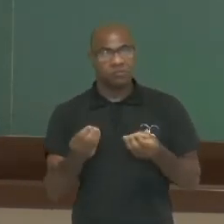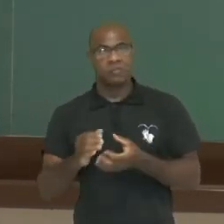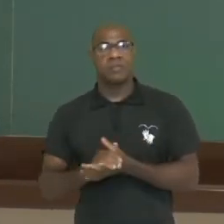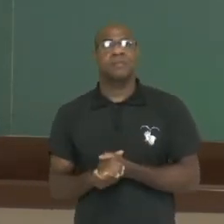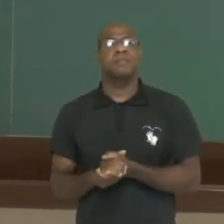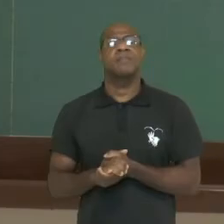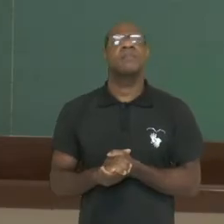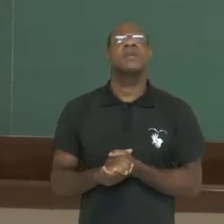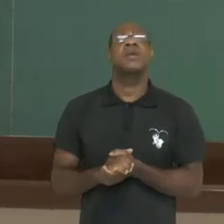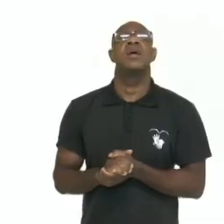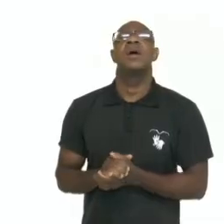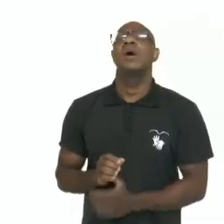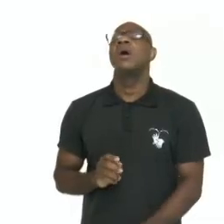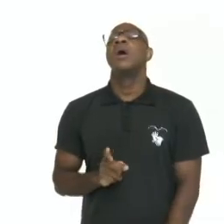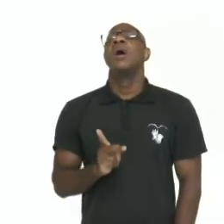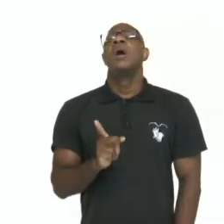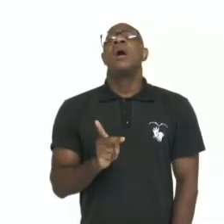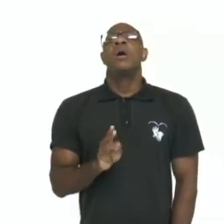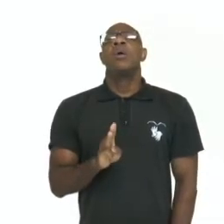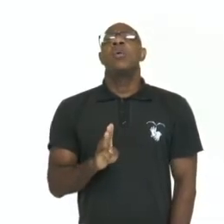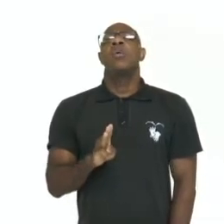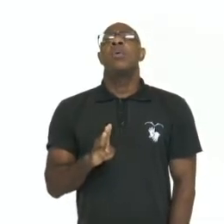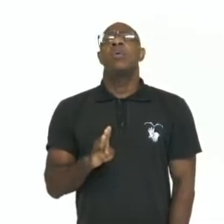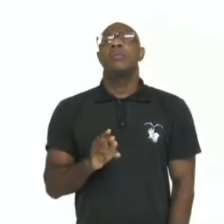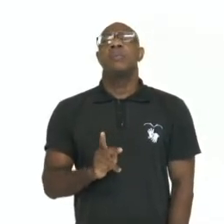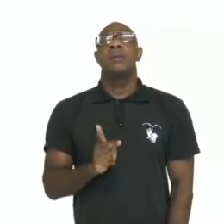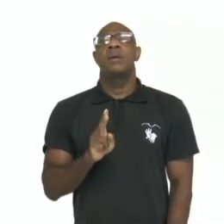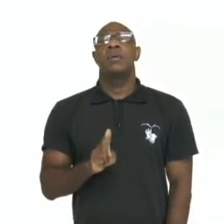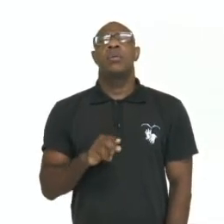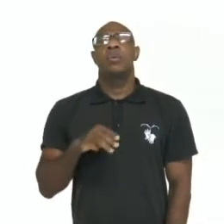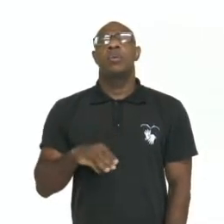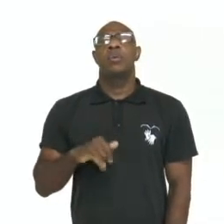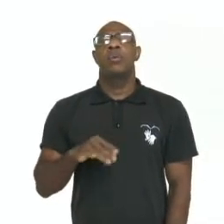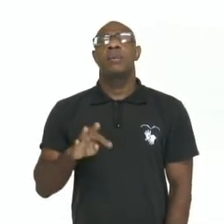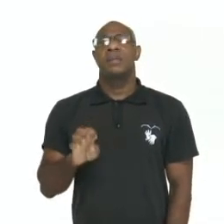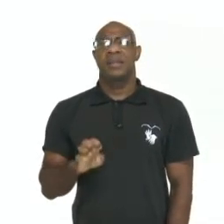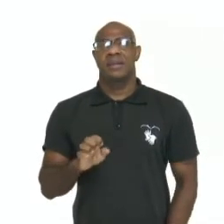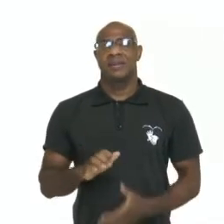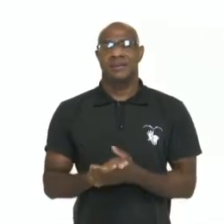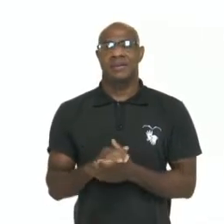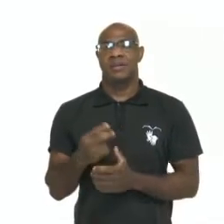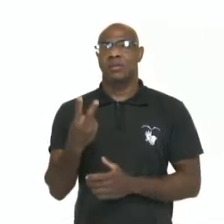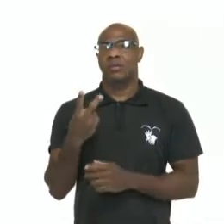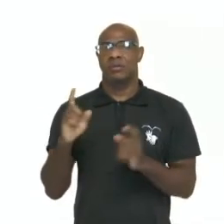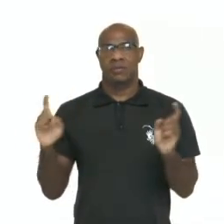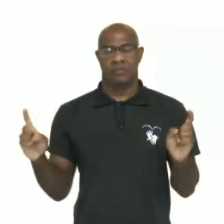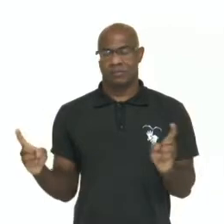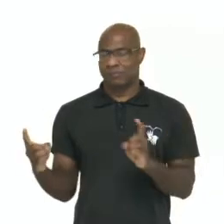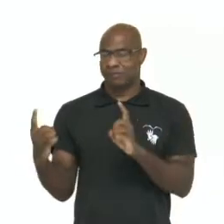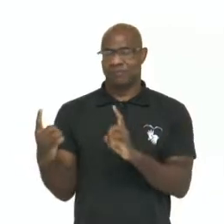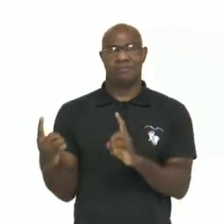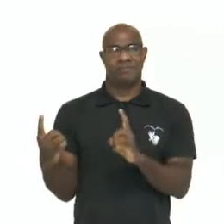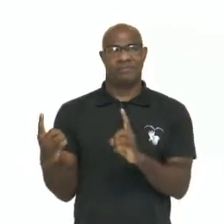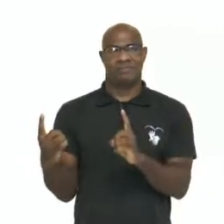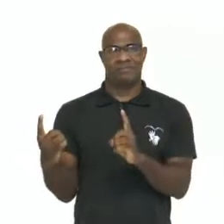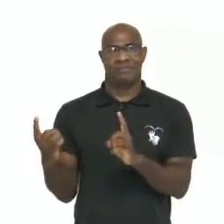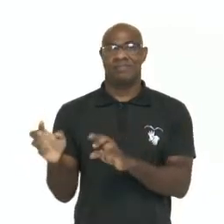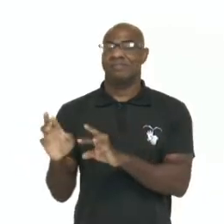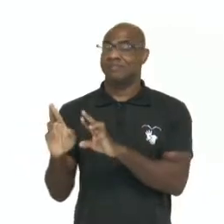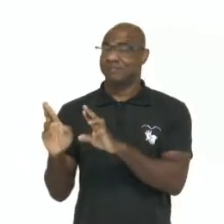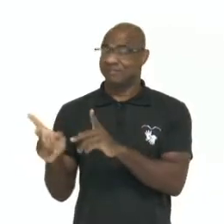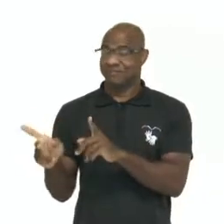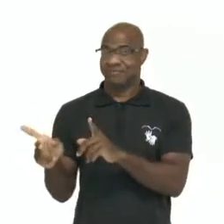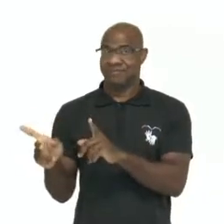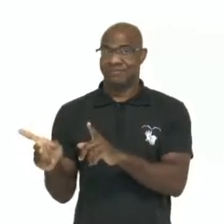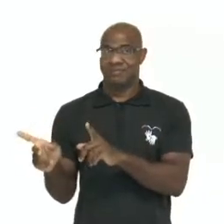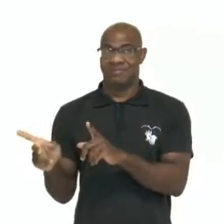que acontece, né? Ele coloca 2 atletas em combate. Então, aí está a diferença, estão